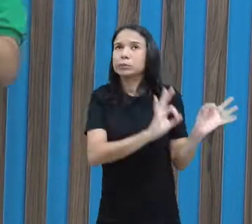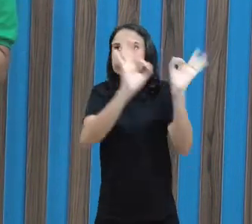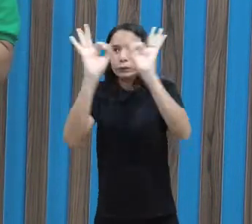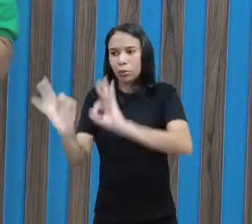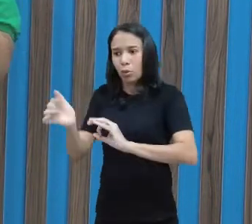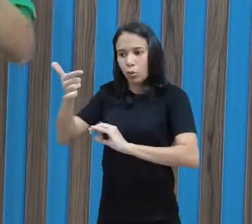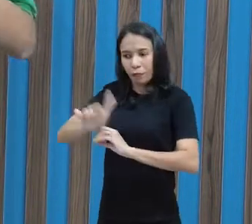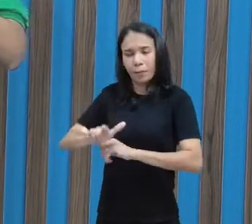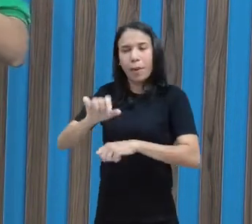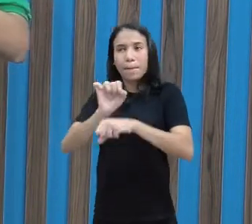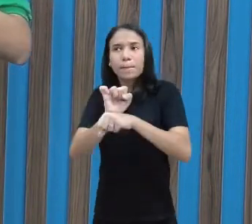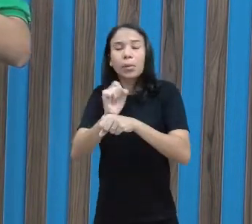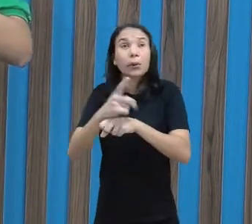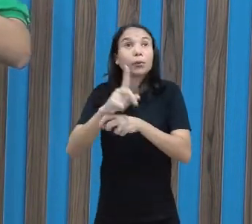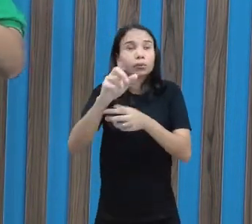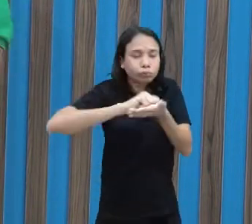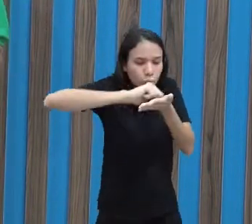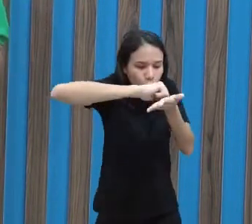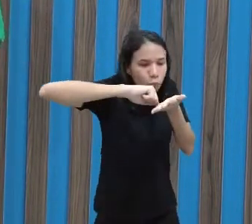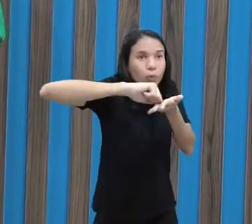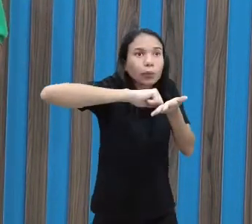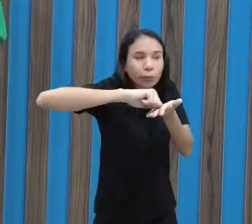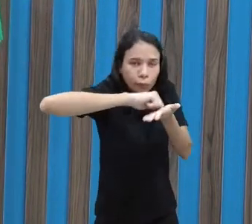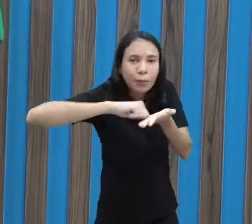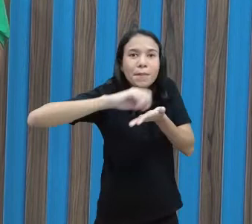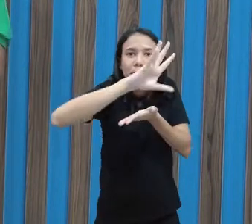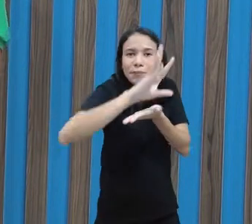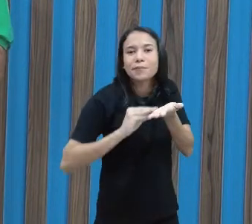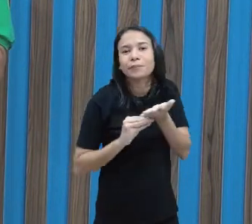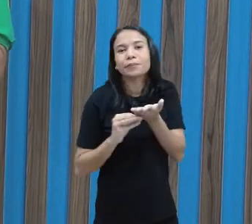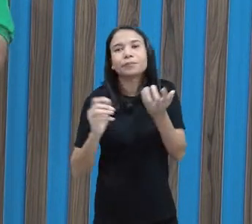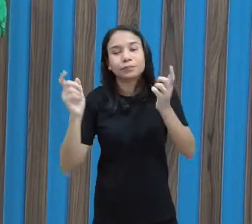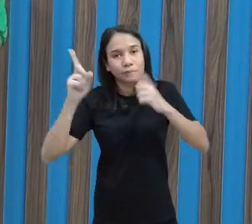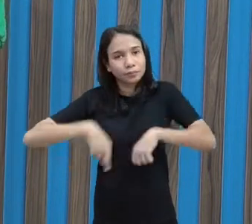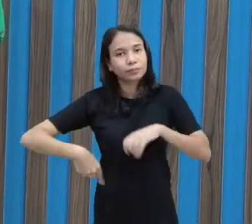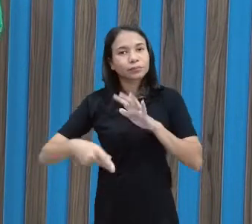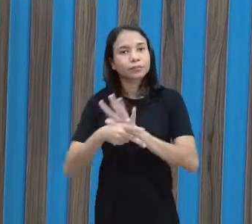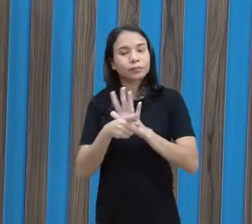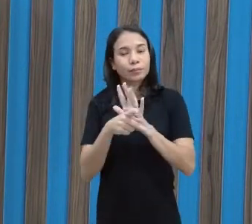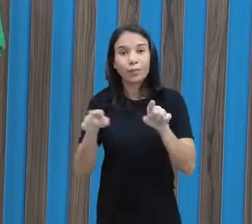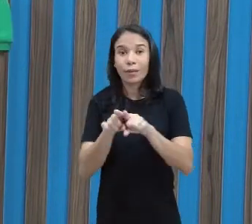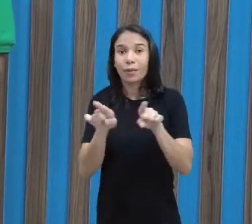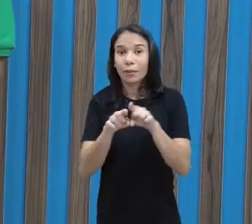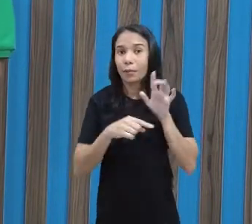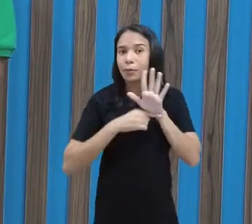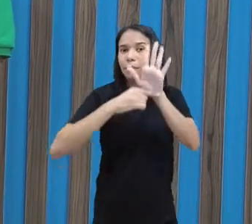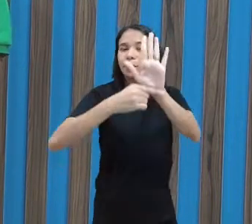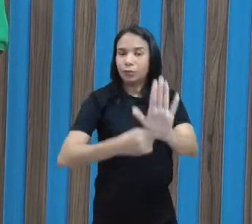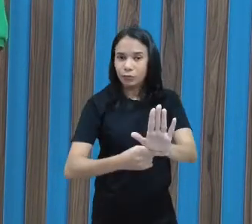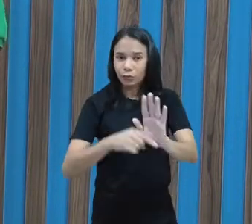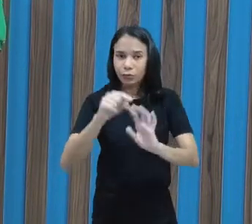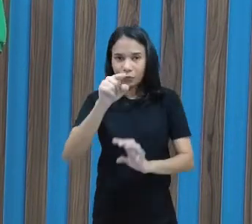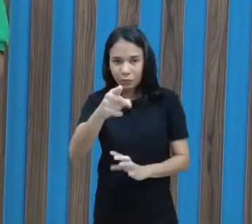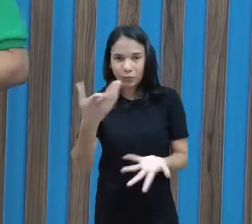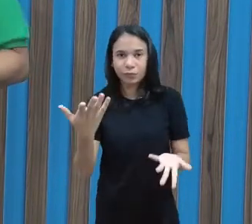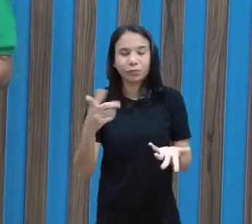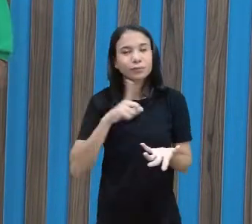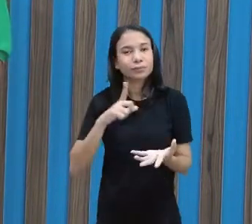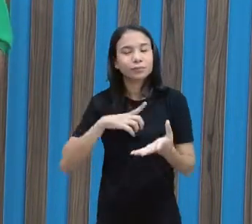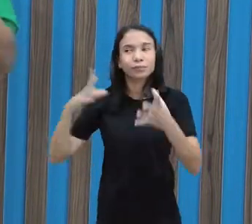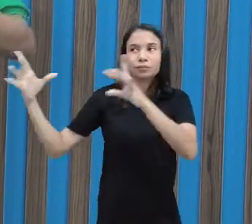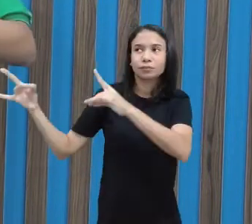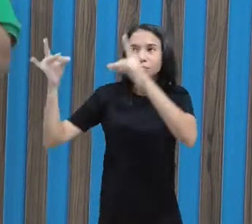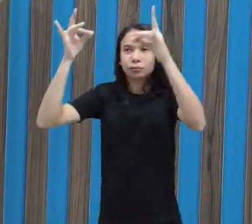aula, pausa, copia aquele mapa mental, né? Isso é colocado justamente para auxiliar, para